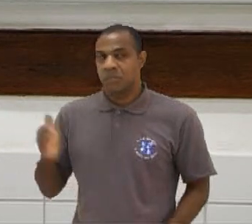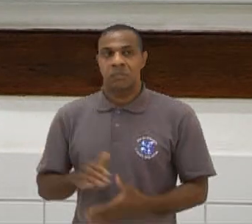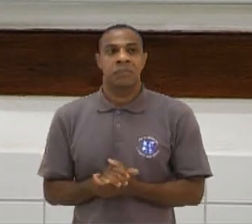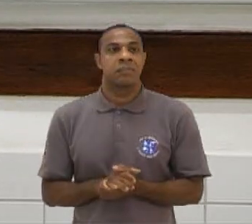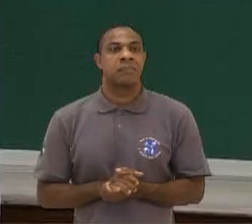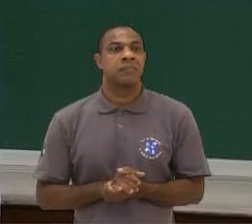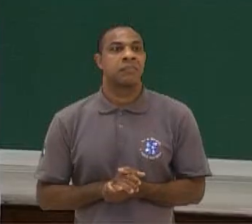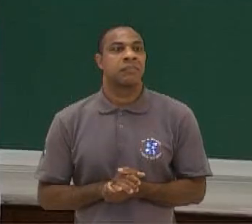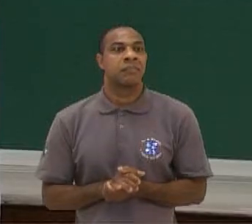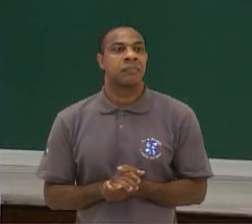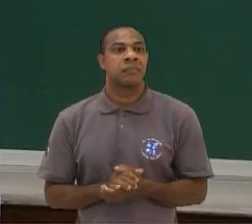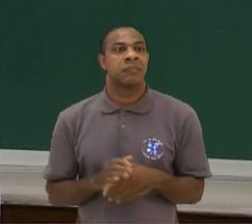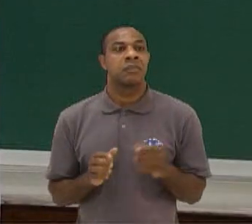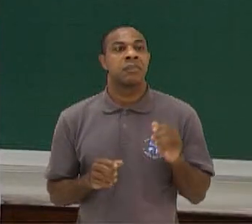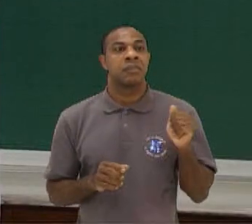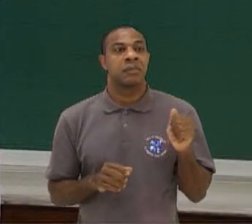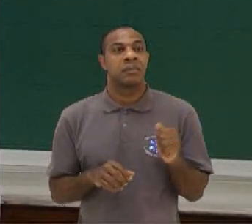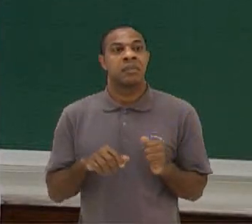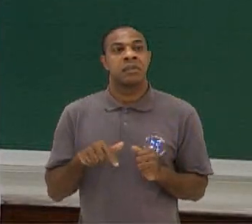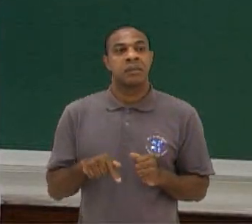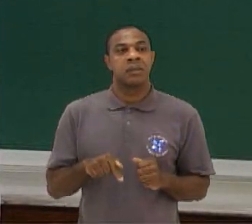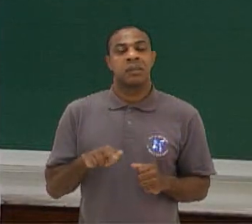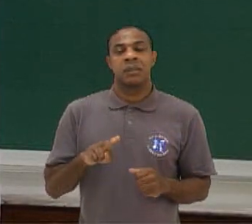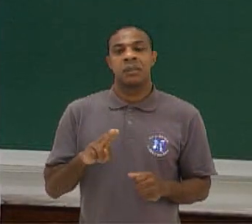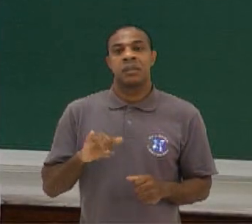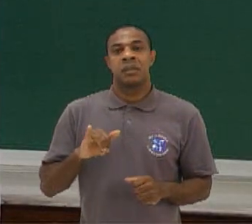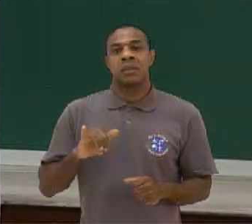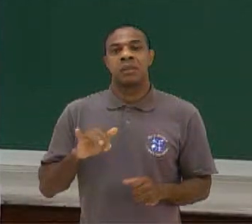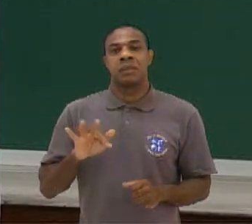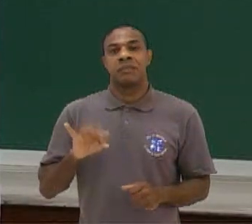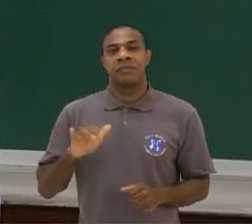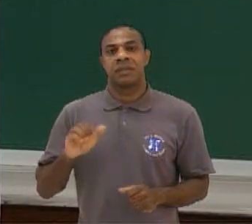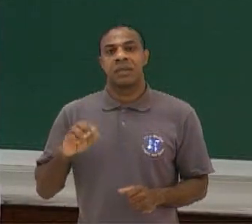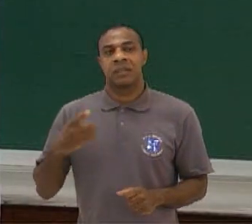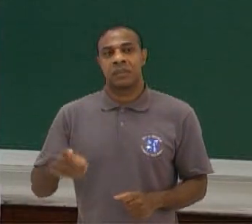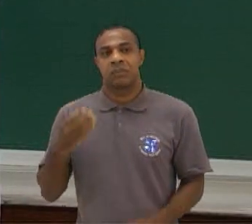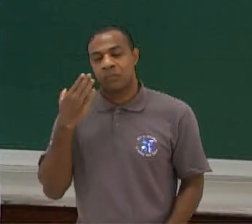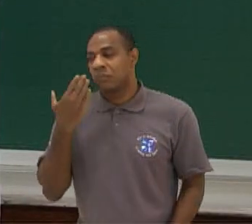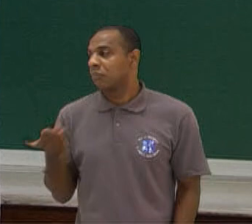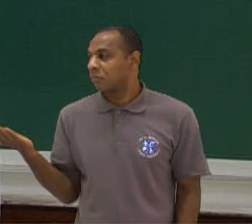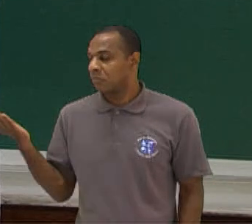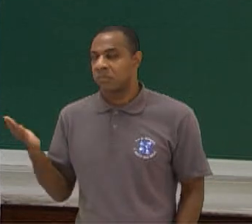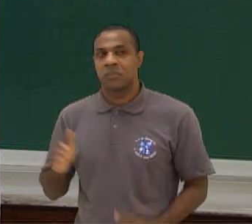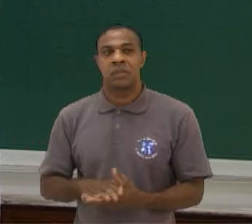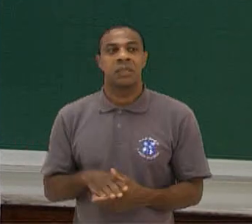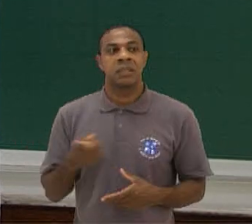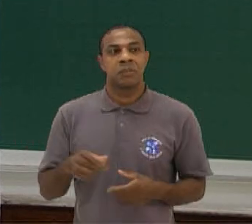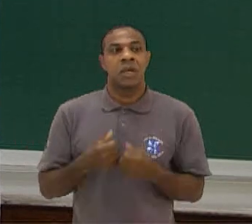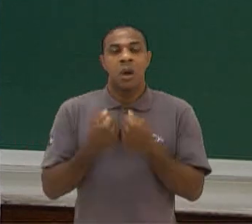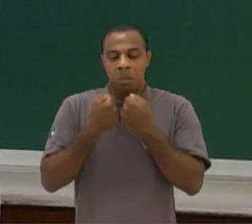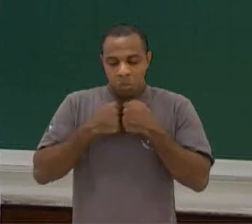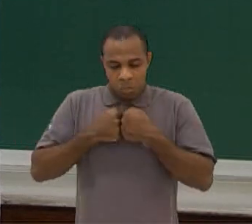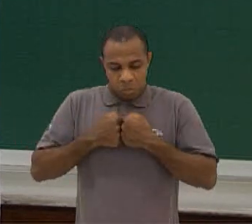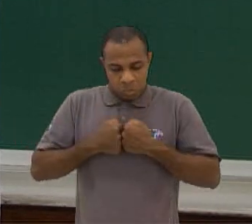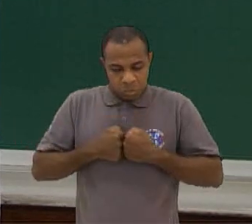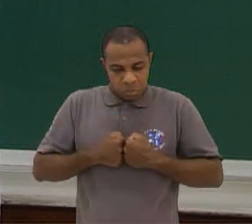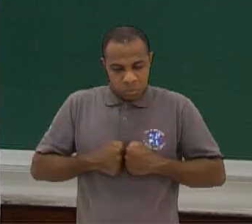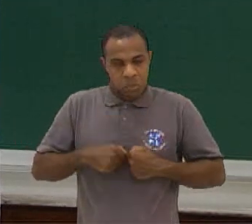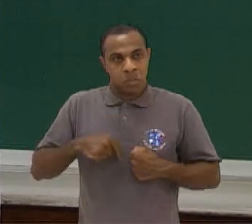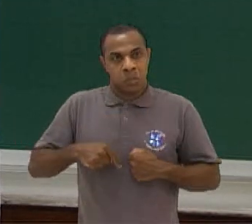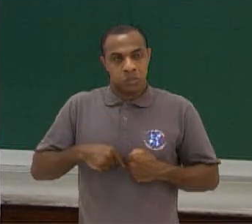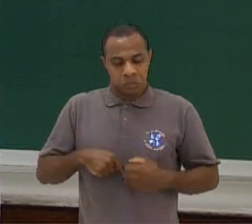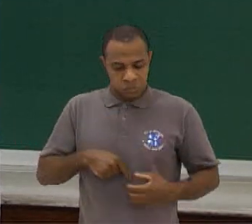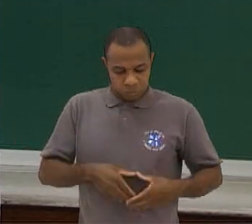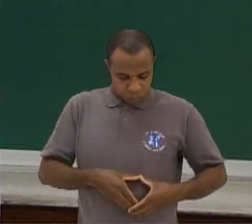aqui? Quilificação, acertou. Então, a produção do quilo, ela acontece após a passagem desse alimento do quimo